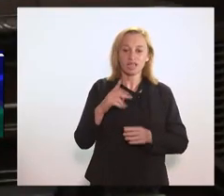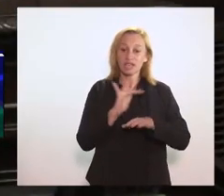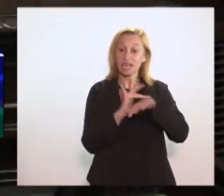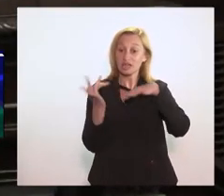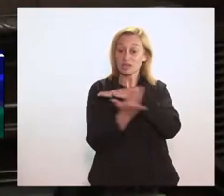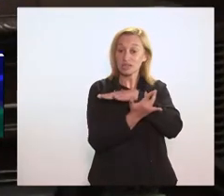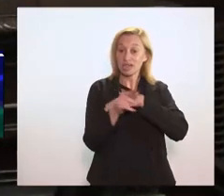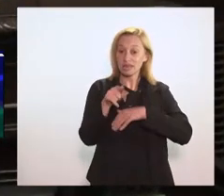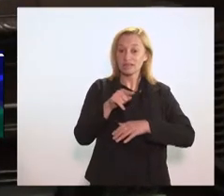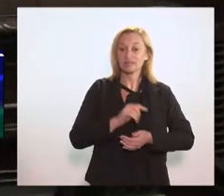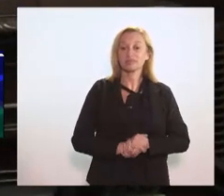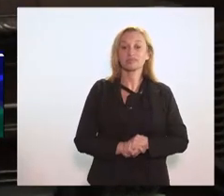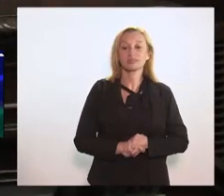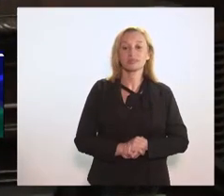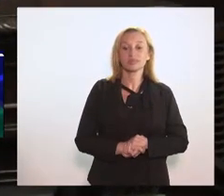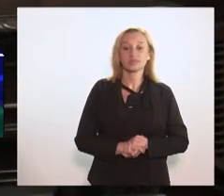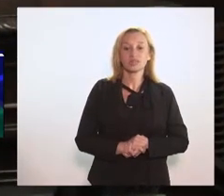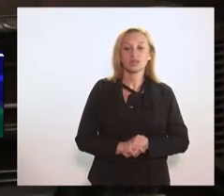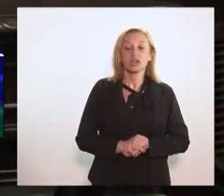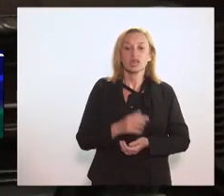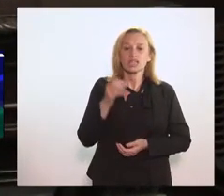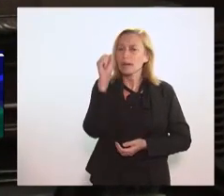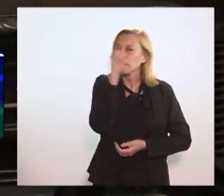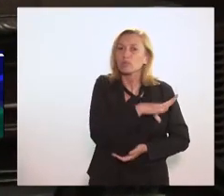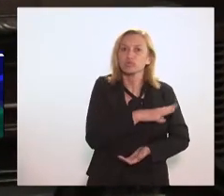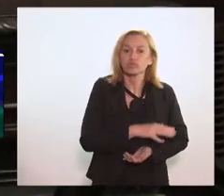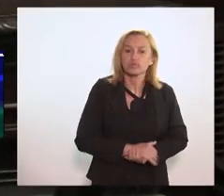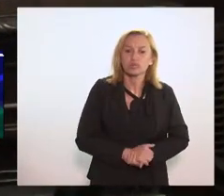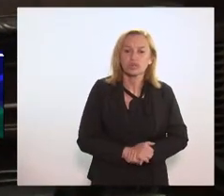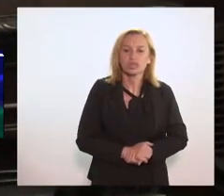sociais esse absurdo: